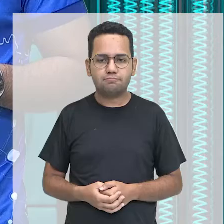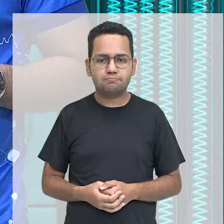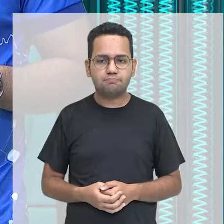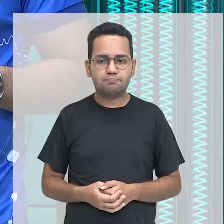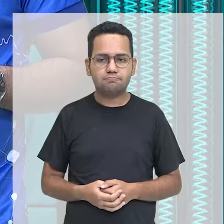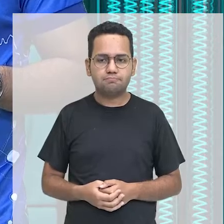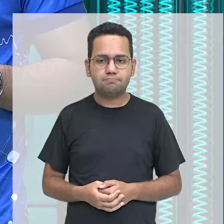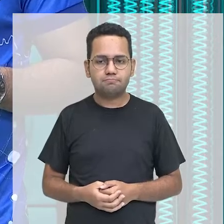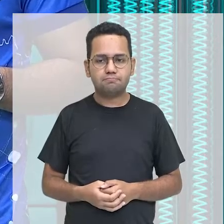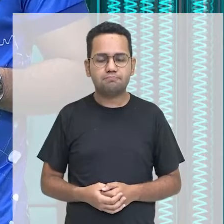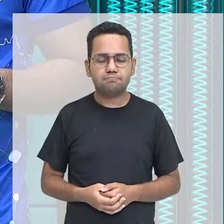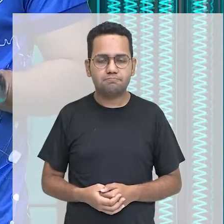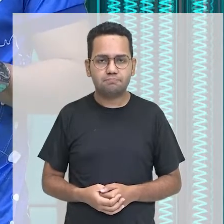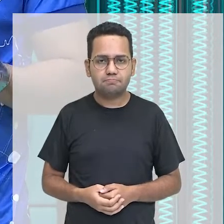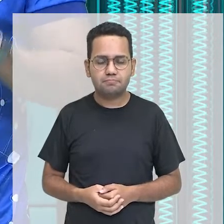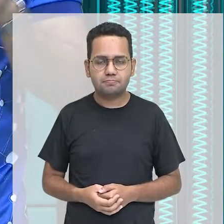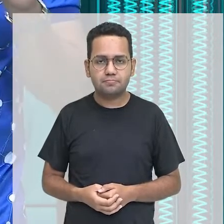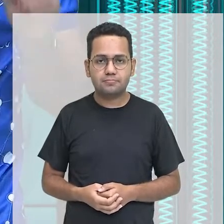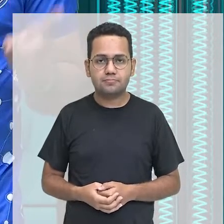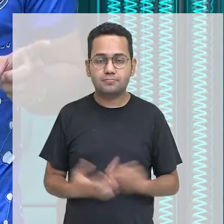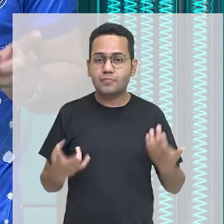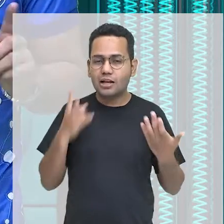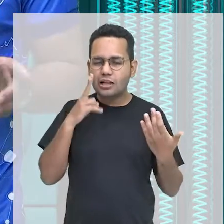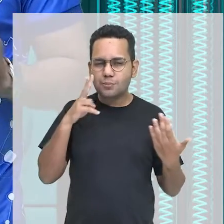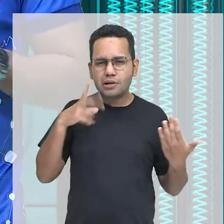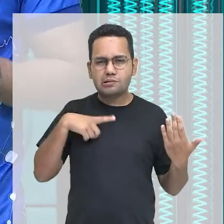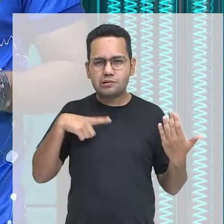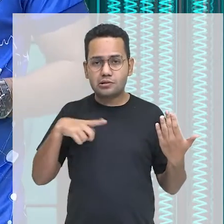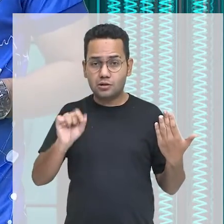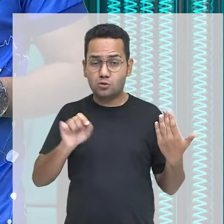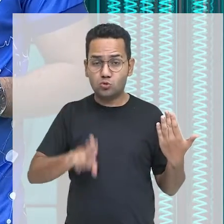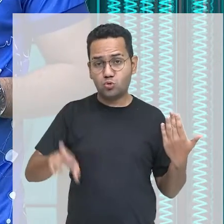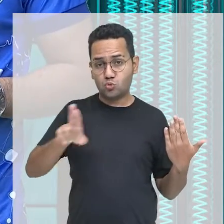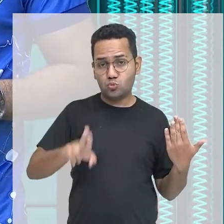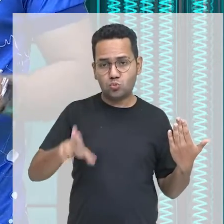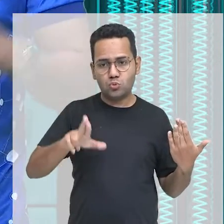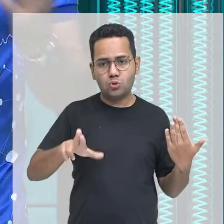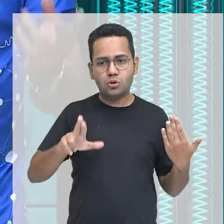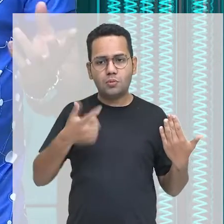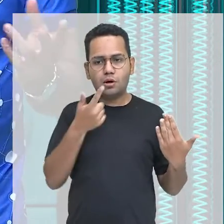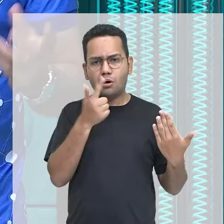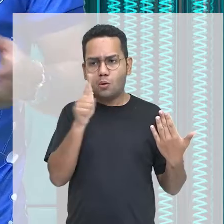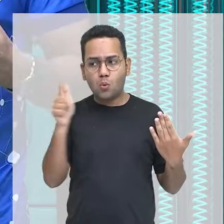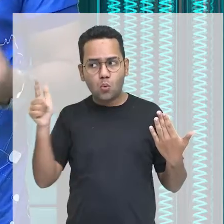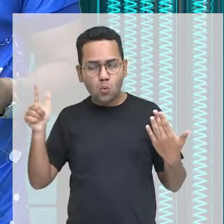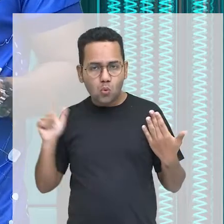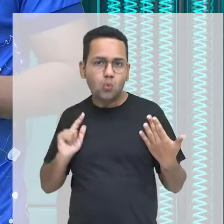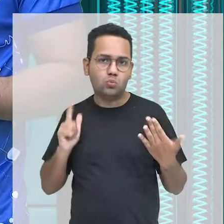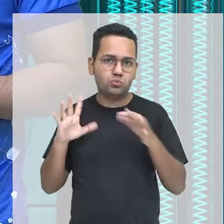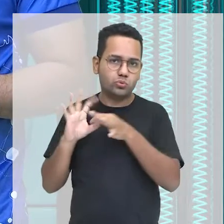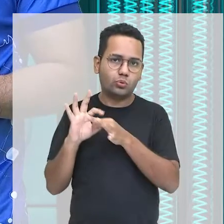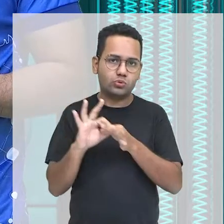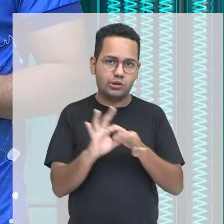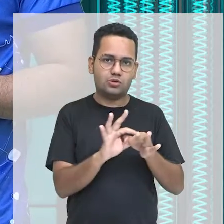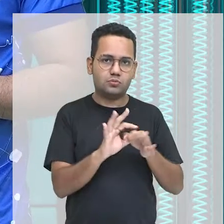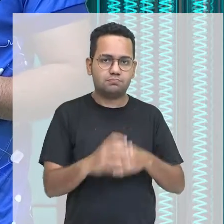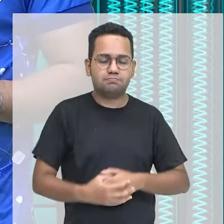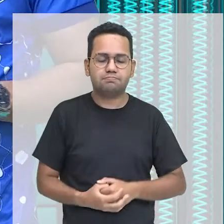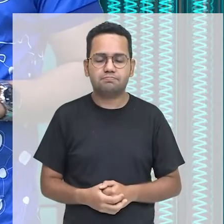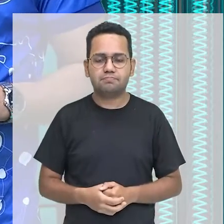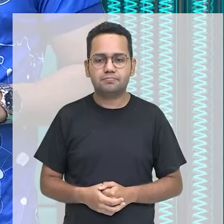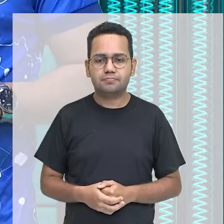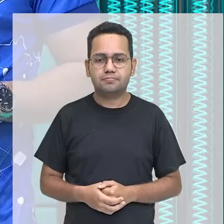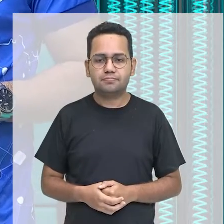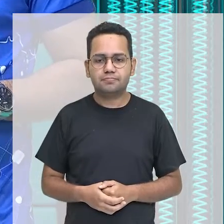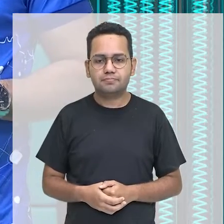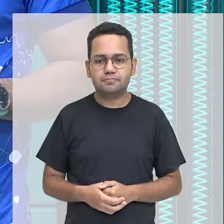o to é um indicativo que eles também são verbos que nós utilizamos em outras situações como verbos normais, tá bom?